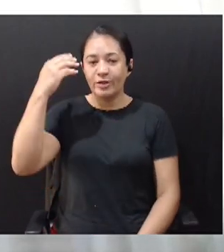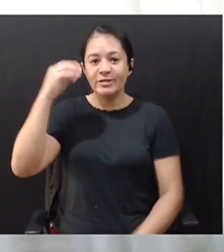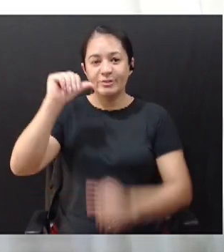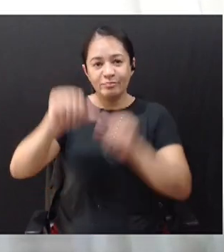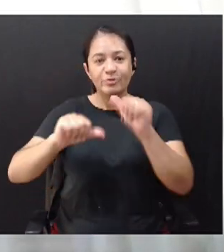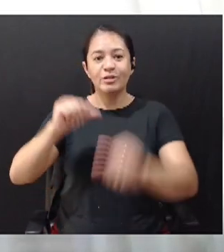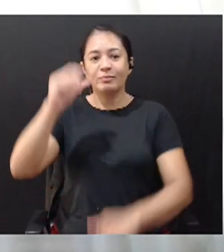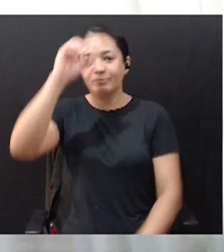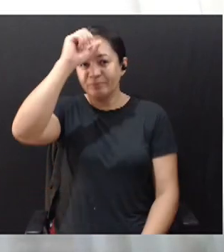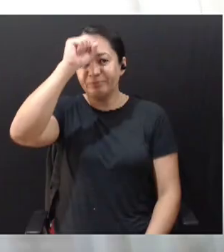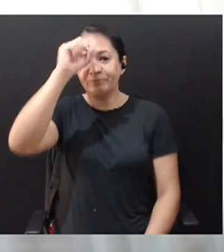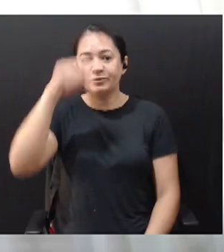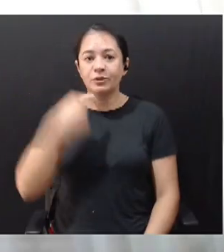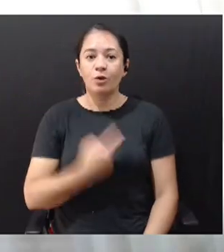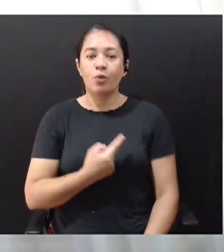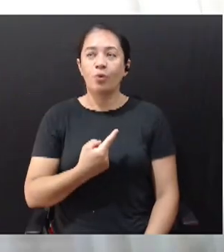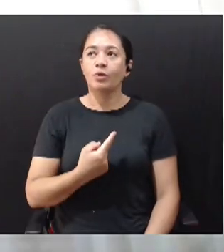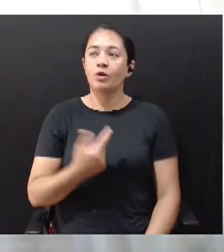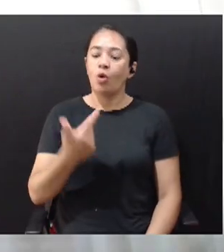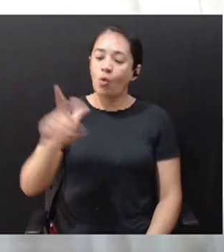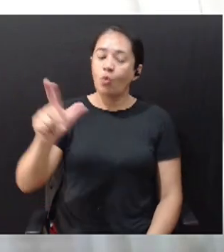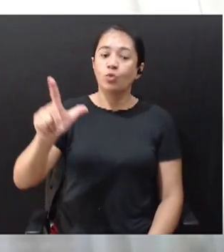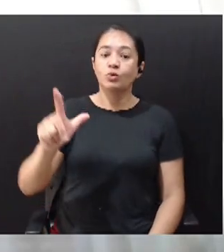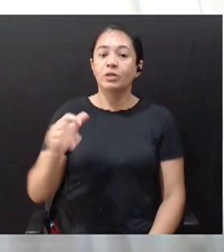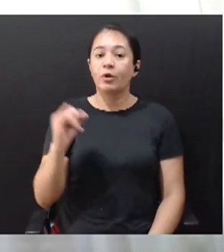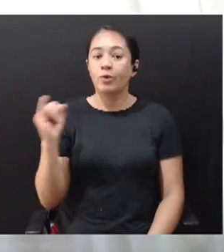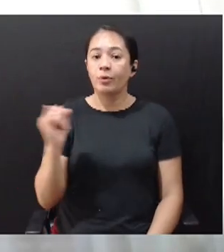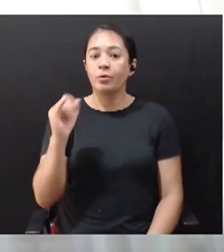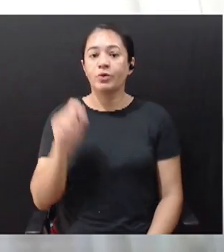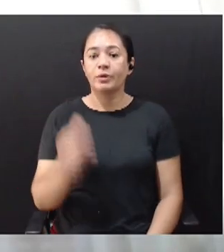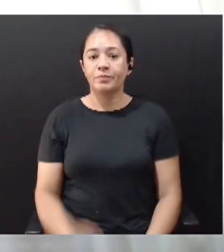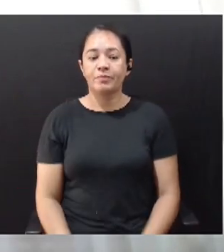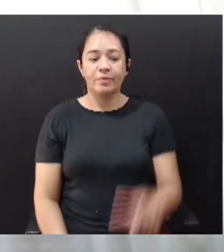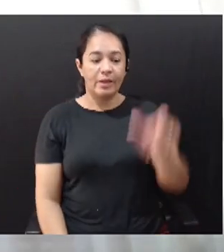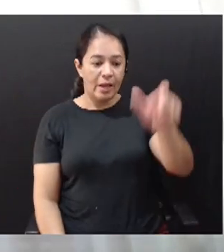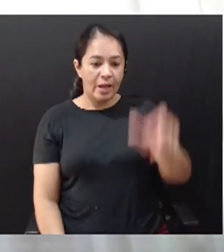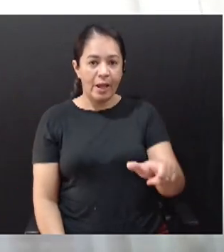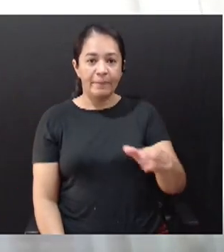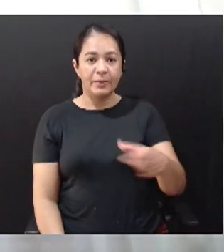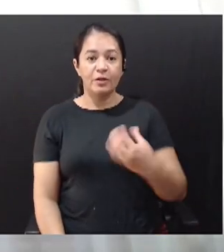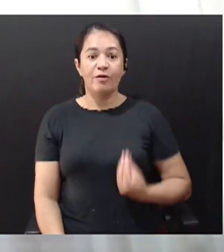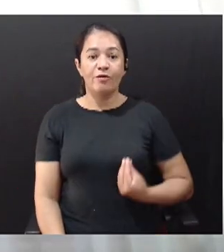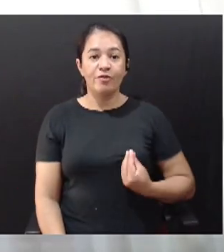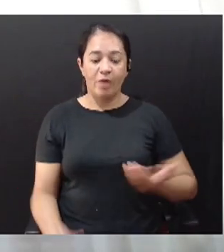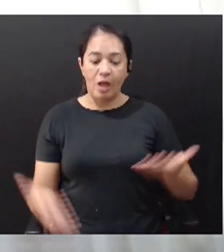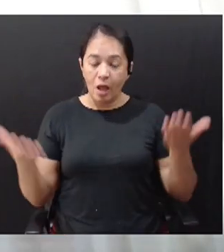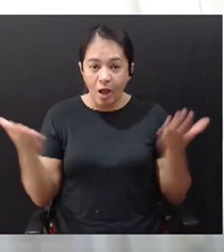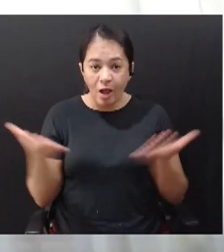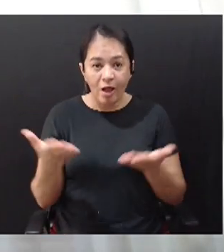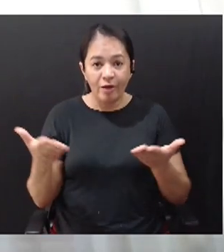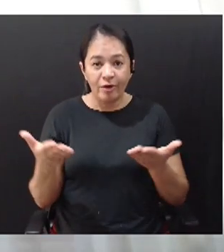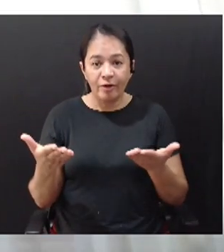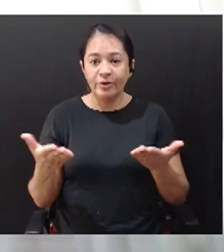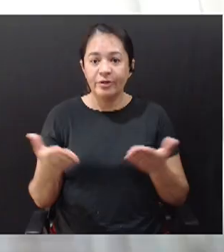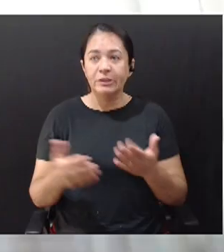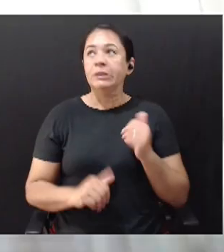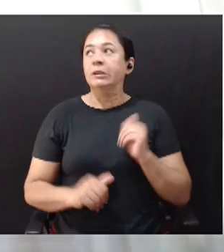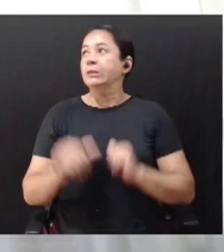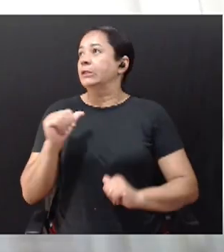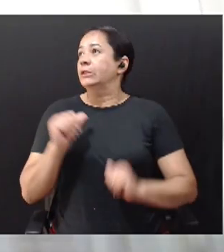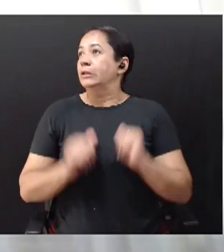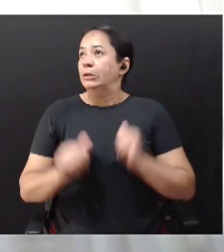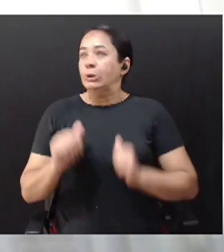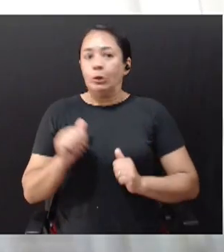eu trabalho com os pacientes, é a pessoa viver o agora. Não ter aquela ansiedade